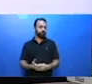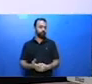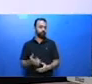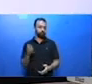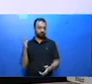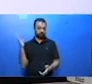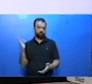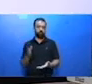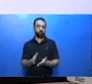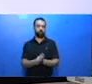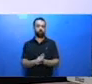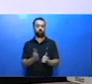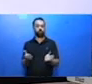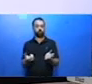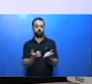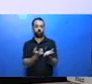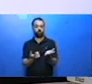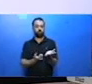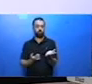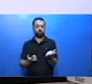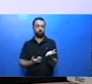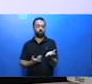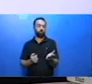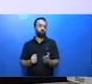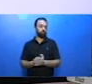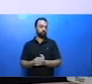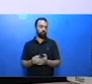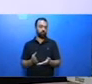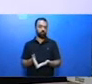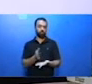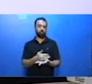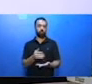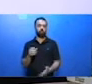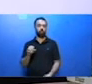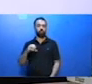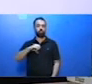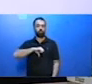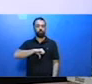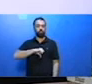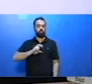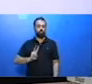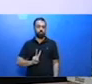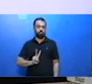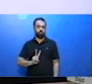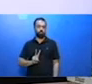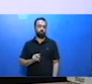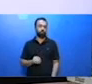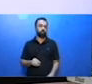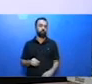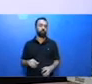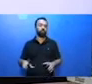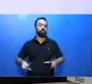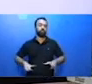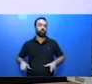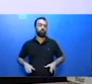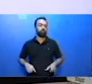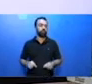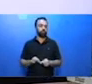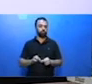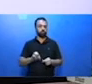Na apostila, no material impresso, na página 92, nós trabalhamos as medidas de